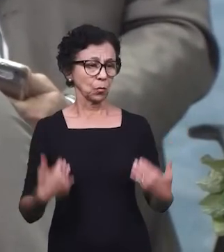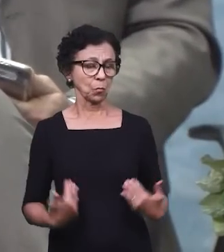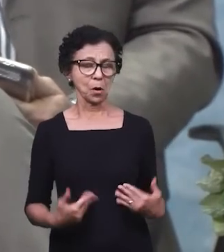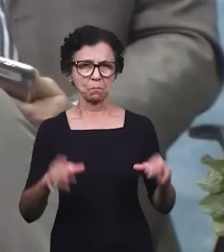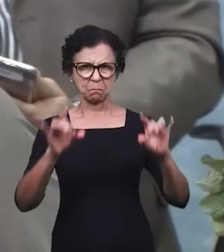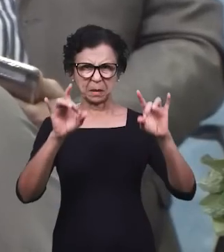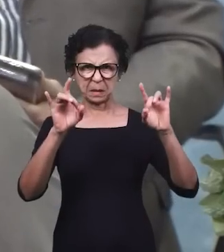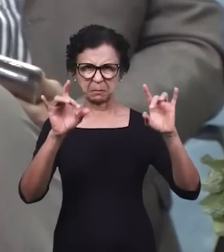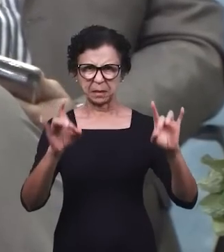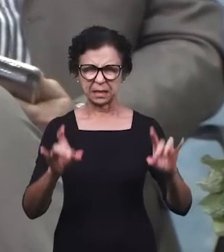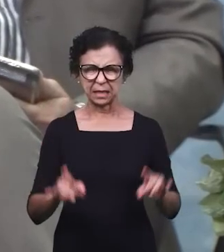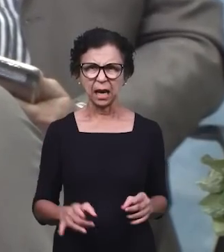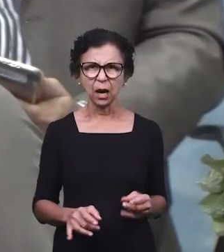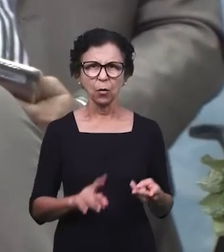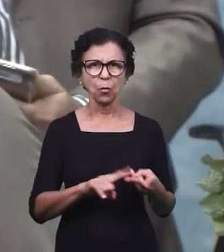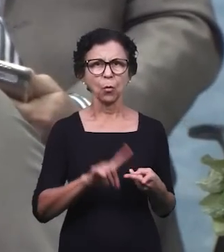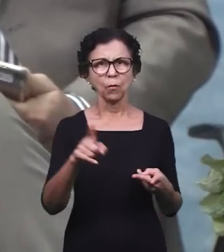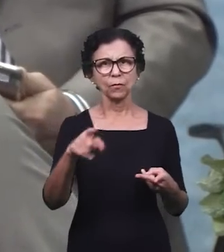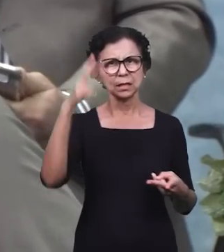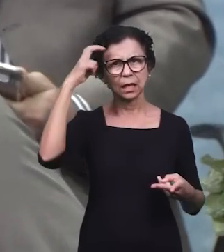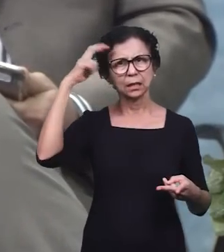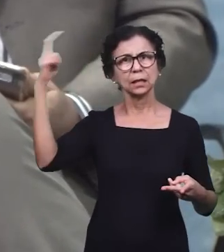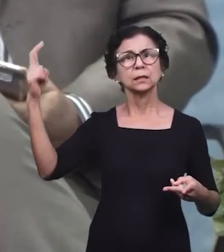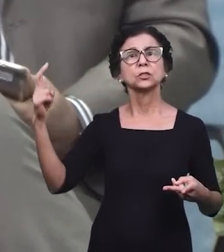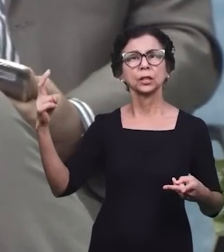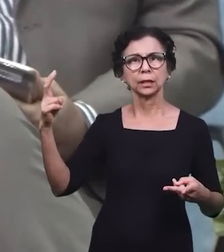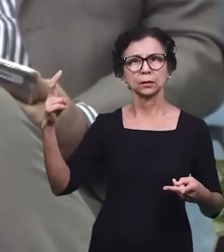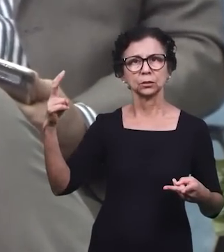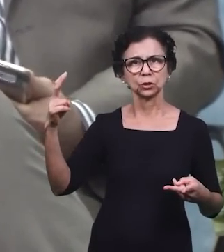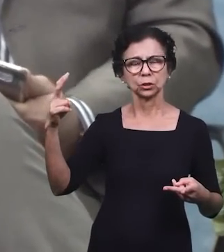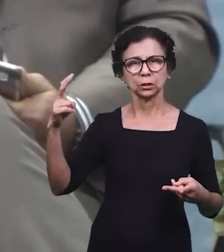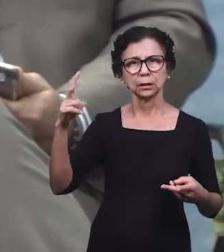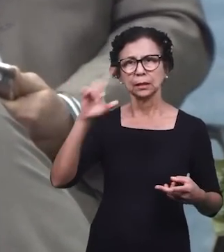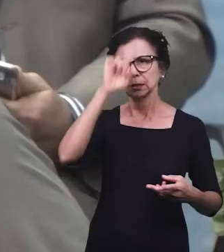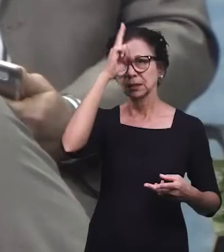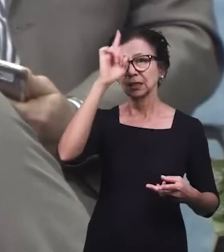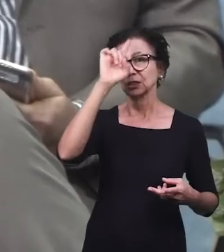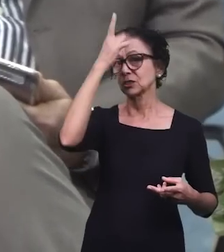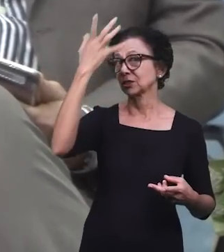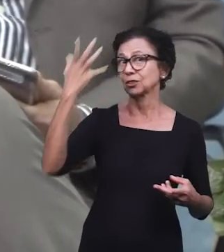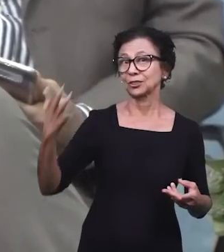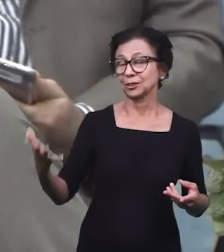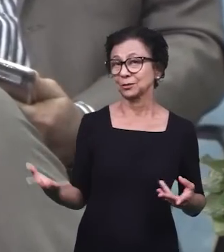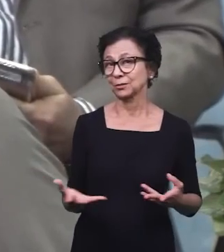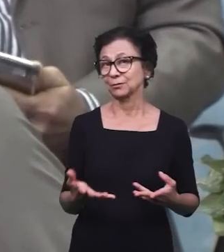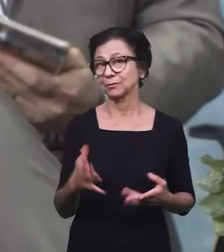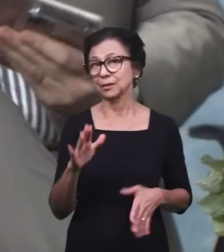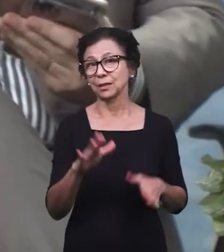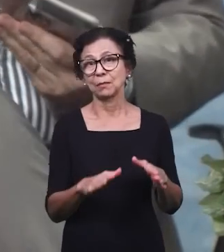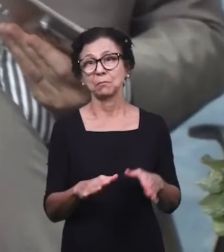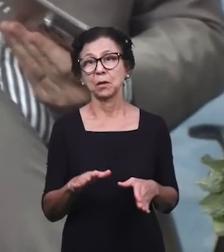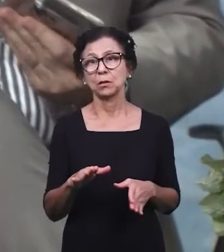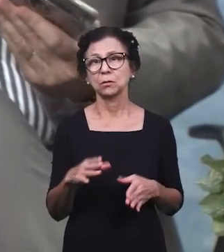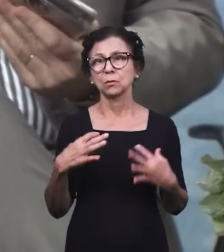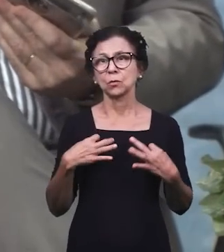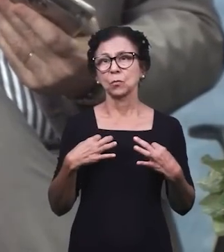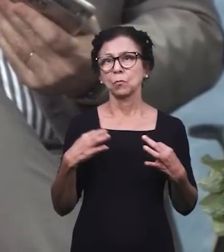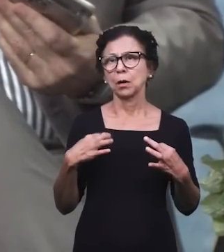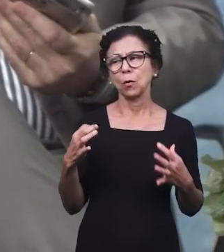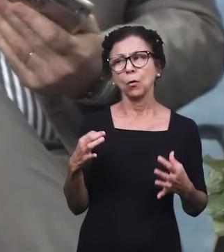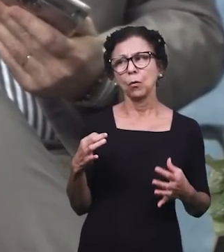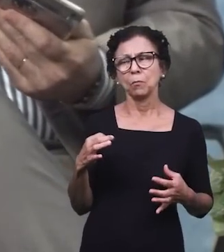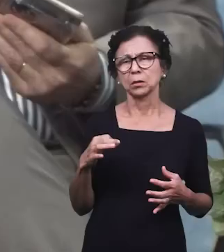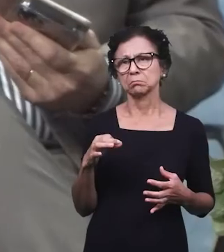mais inteligente, criativo, né? De repente, de pegar uma roupa que tem um ano que eu não uso e fazer uma